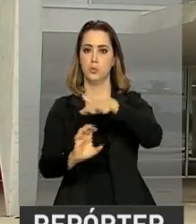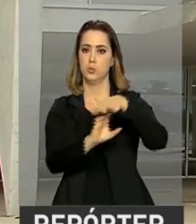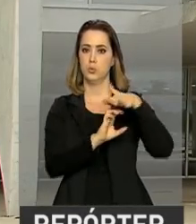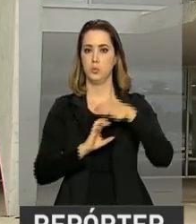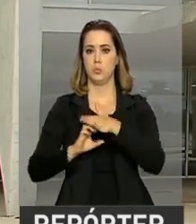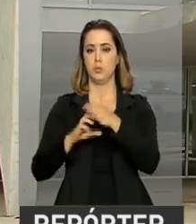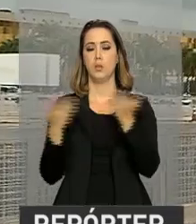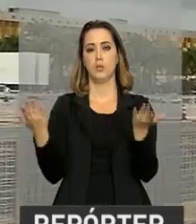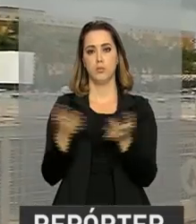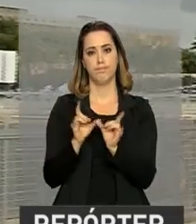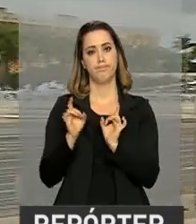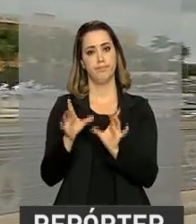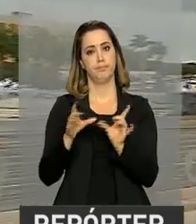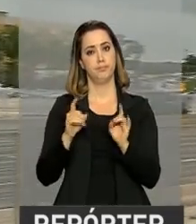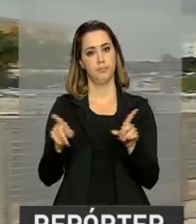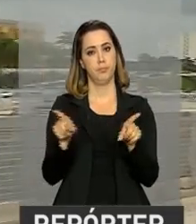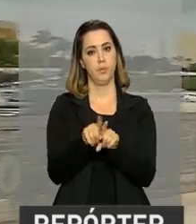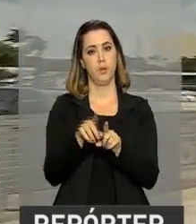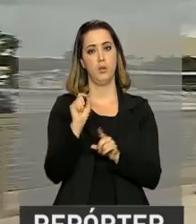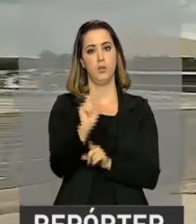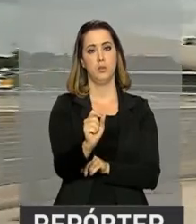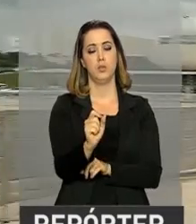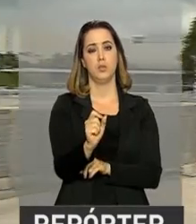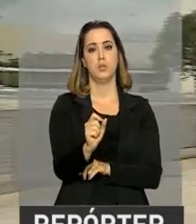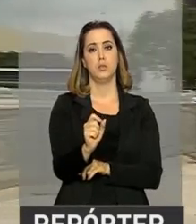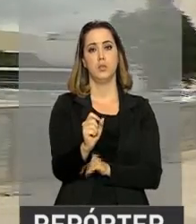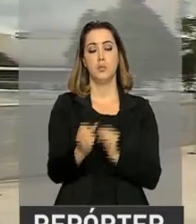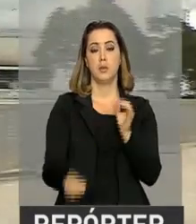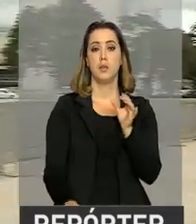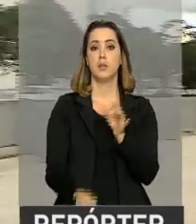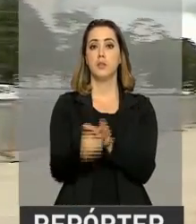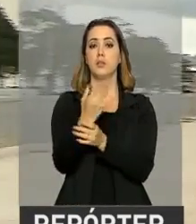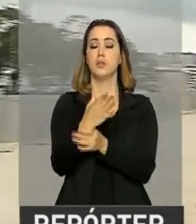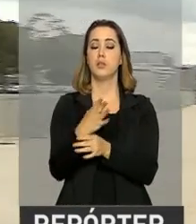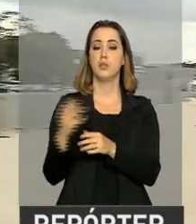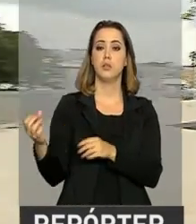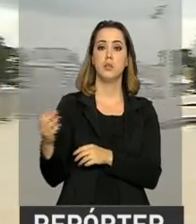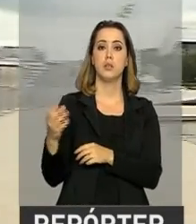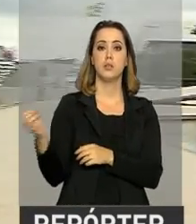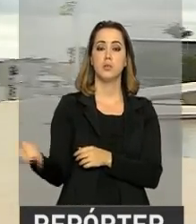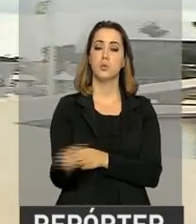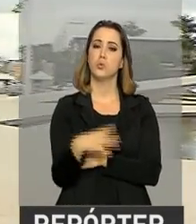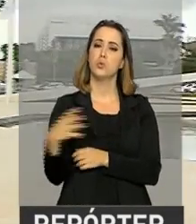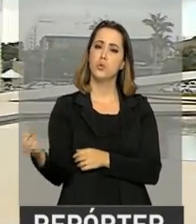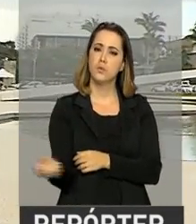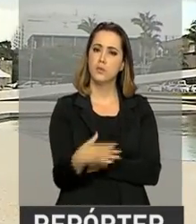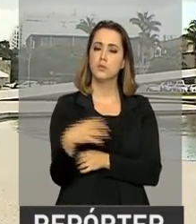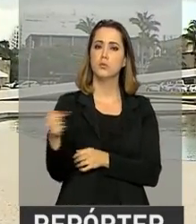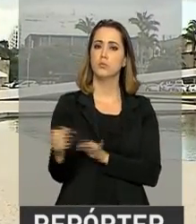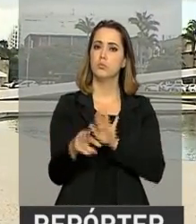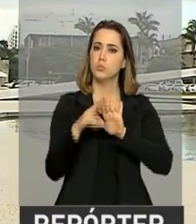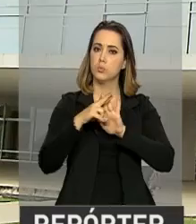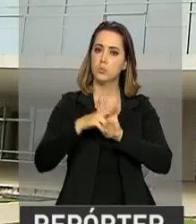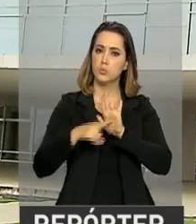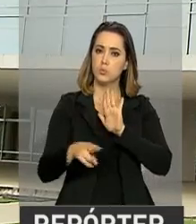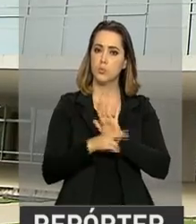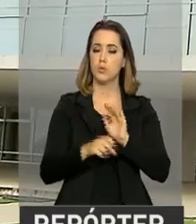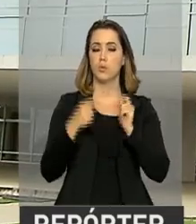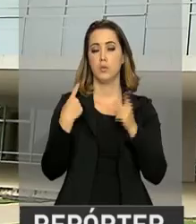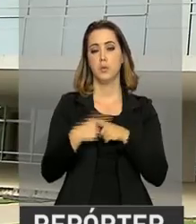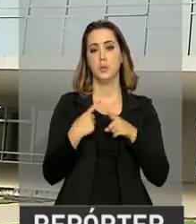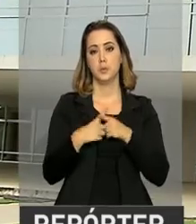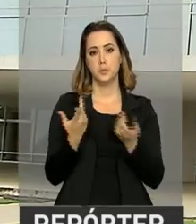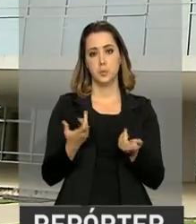privatizadas e a criação do Plano Nacional de Modernização das Redes de Energia Elétrica, por causa dos impactos que